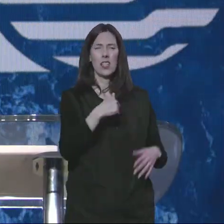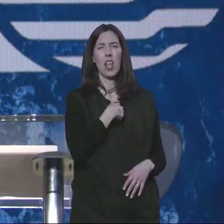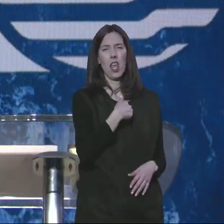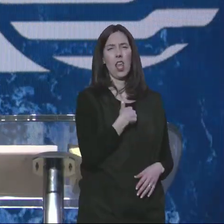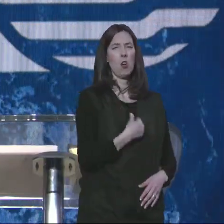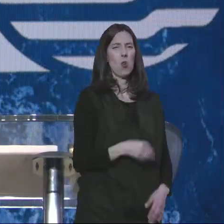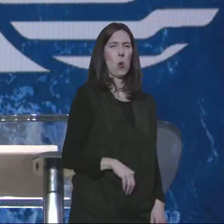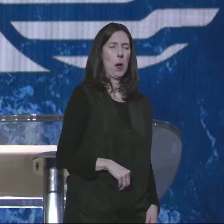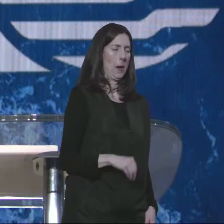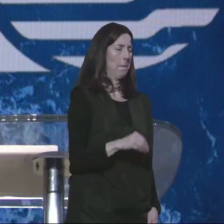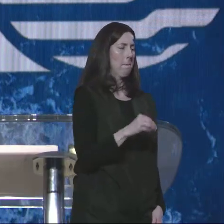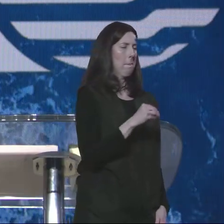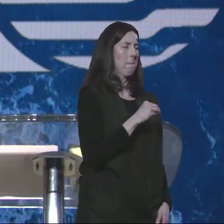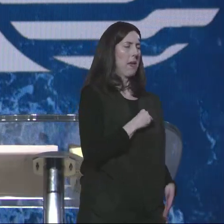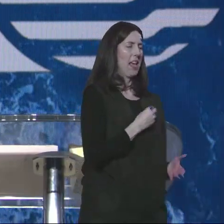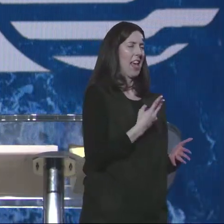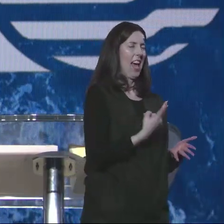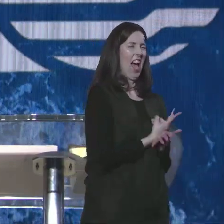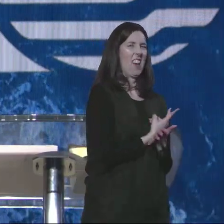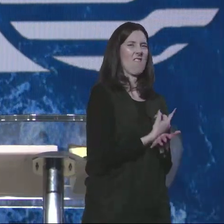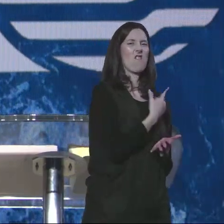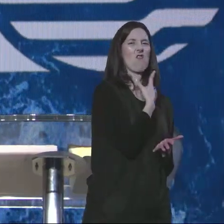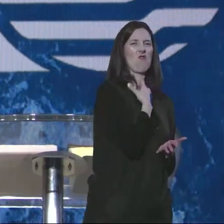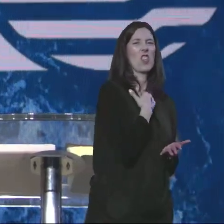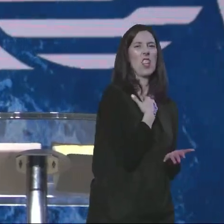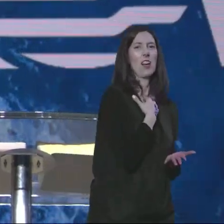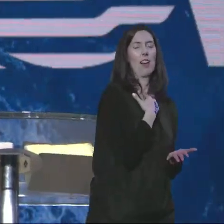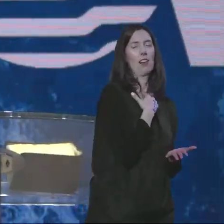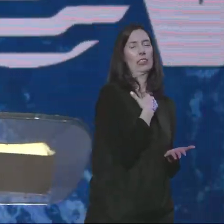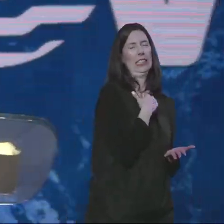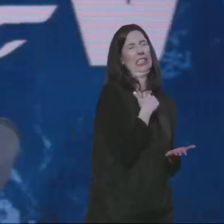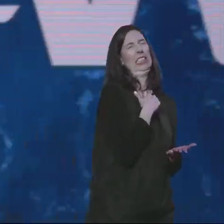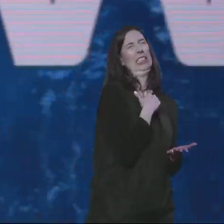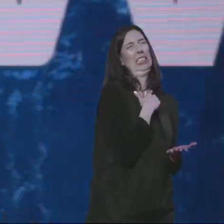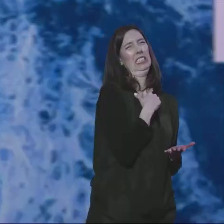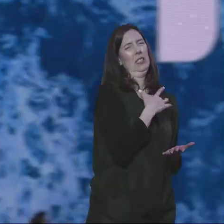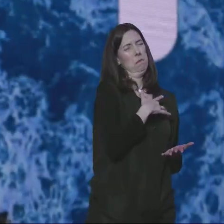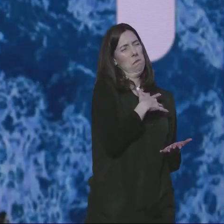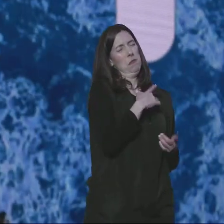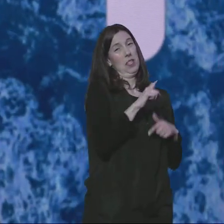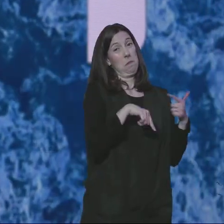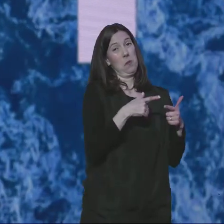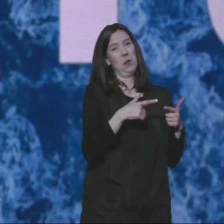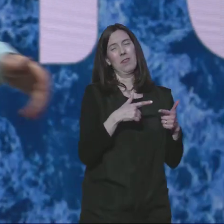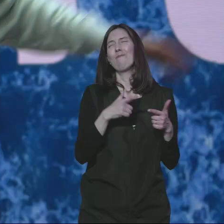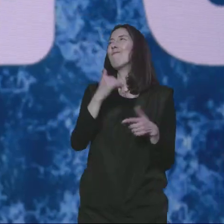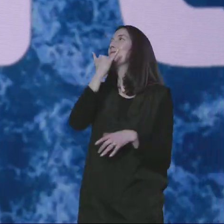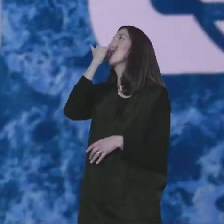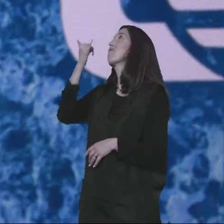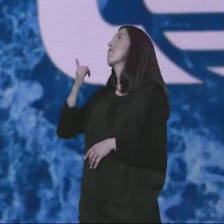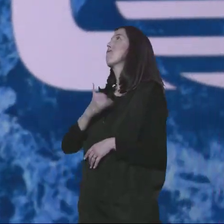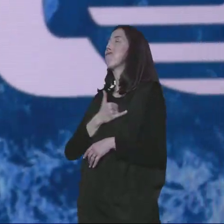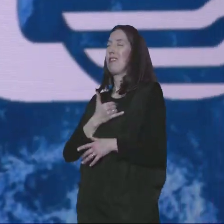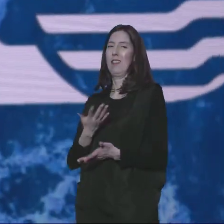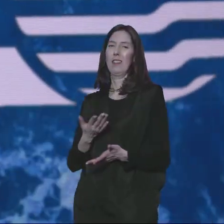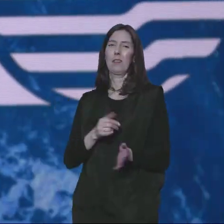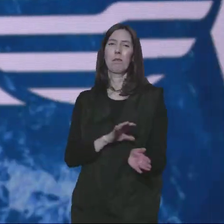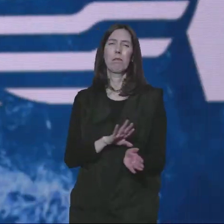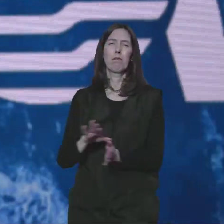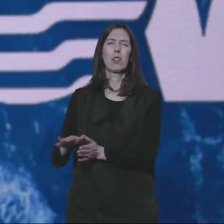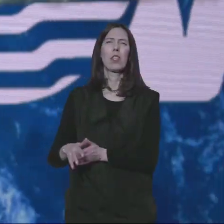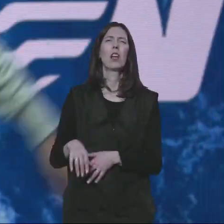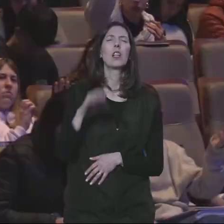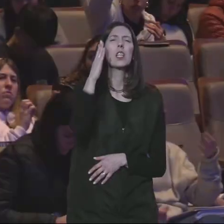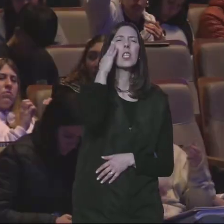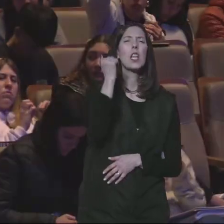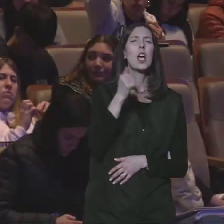Ela é um motivador, ela me faz ir além. E eu gosto muito de uma história do pastor John Piper. Quem já ouviu falar do John Piper aí? Deixa